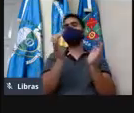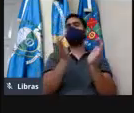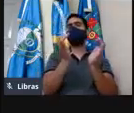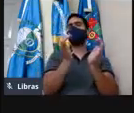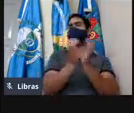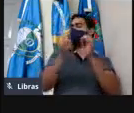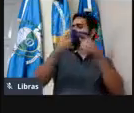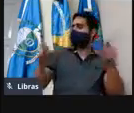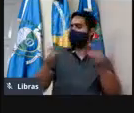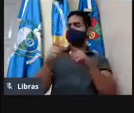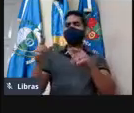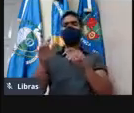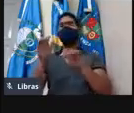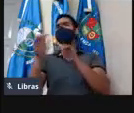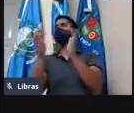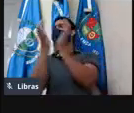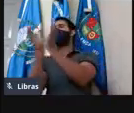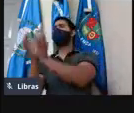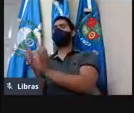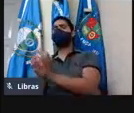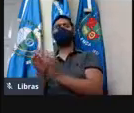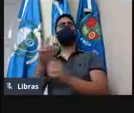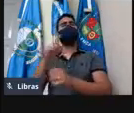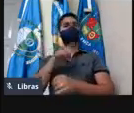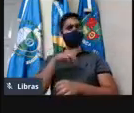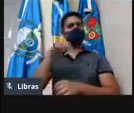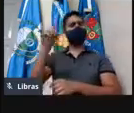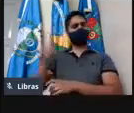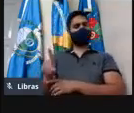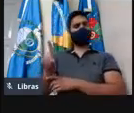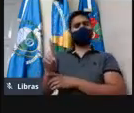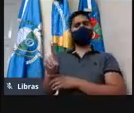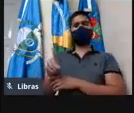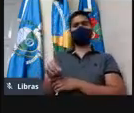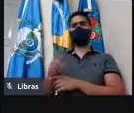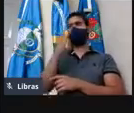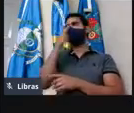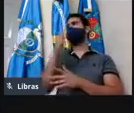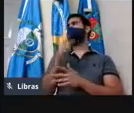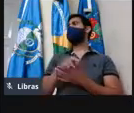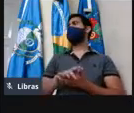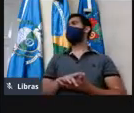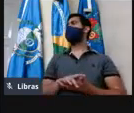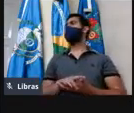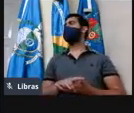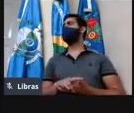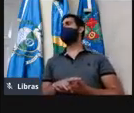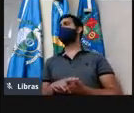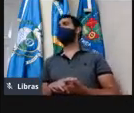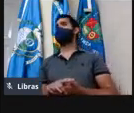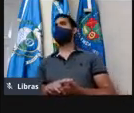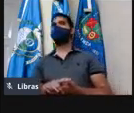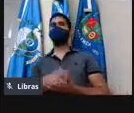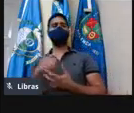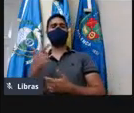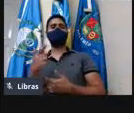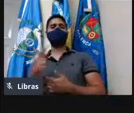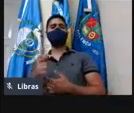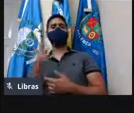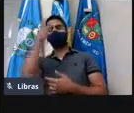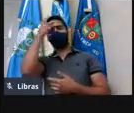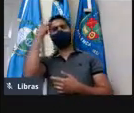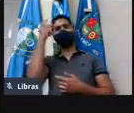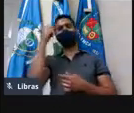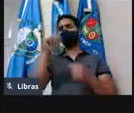Então, todo esse segmento que está à margem, né, de ganhar recursos, pessoal que é